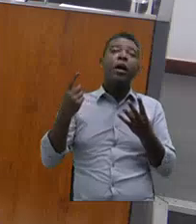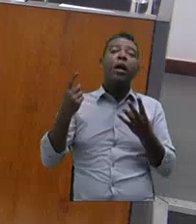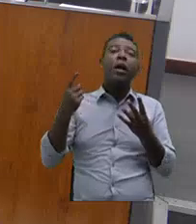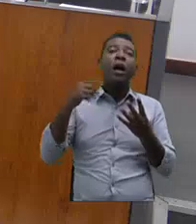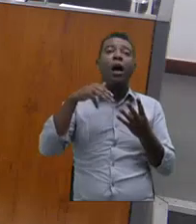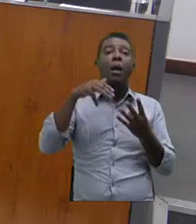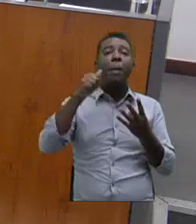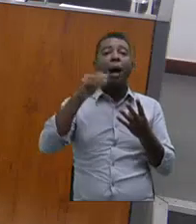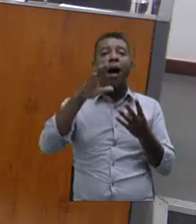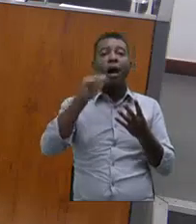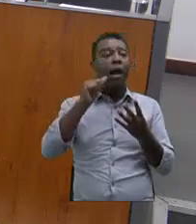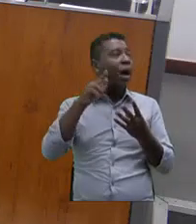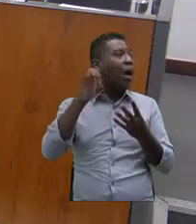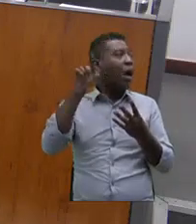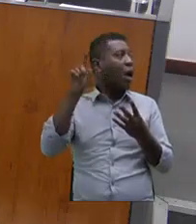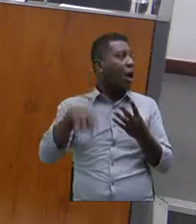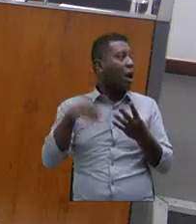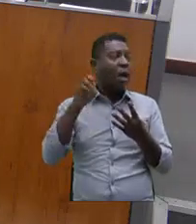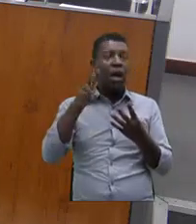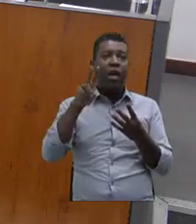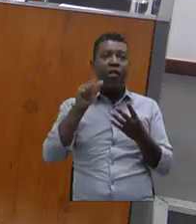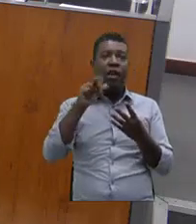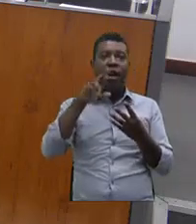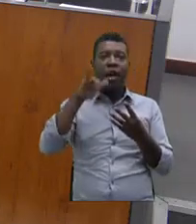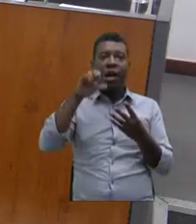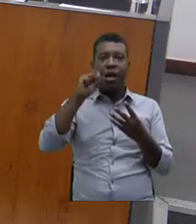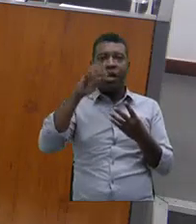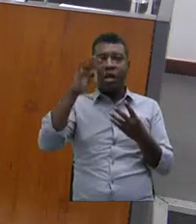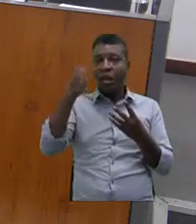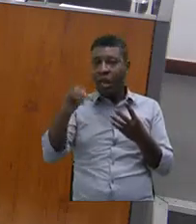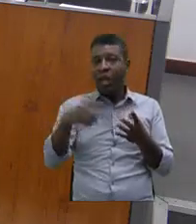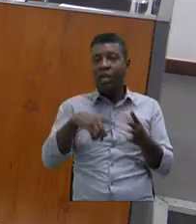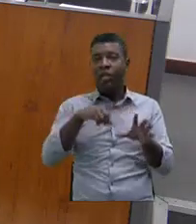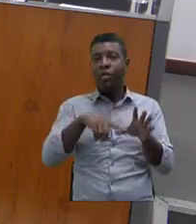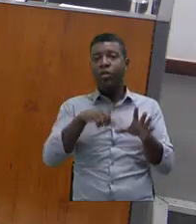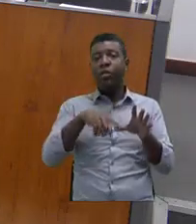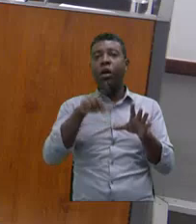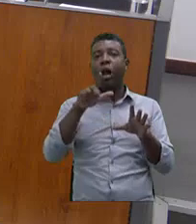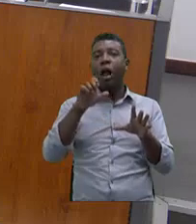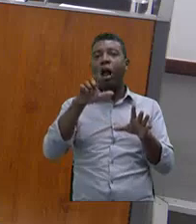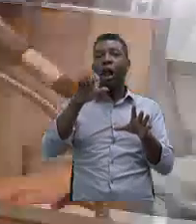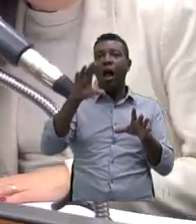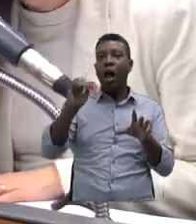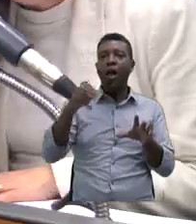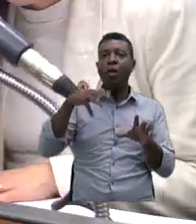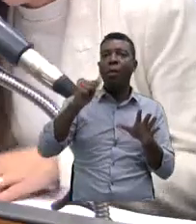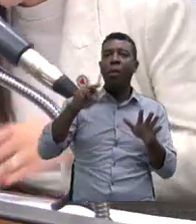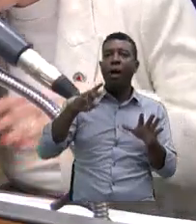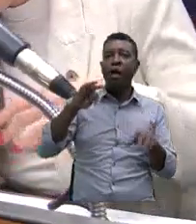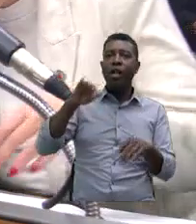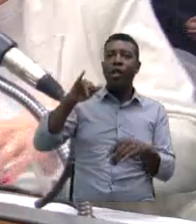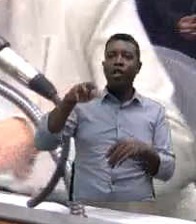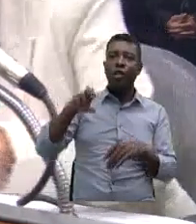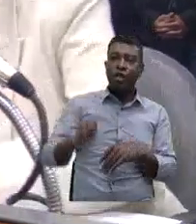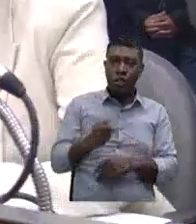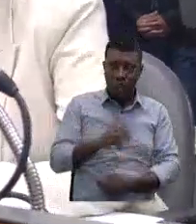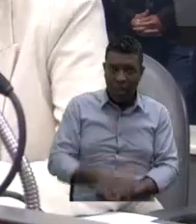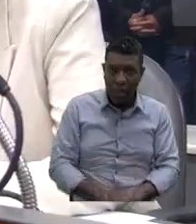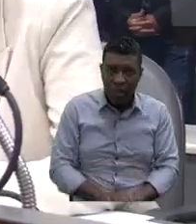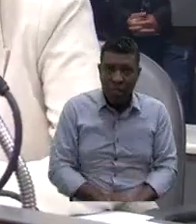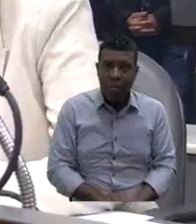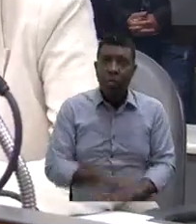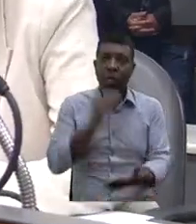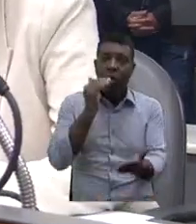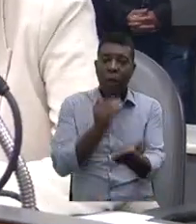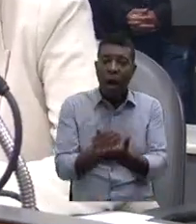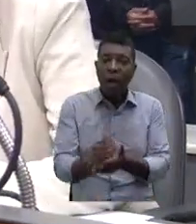da Fundação, deputado Leleco e deputado Marquinhos. Secretário, antes de passar para as indagações dos deputados, eu